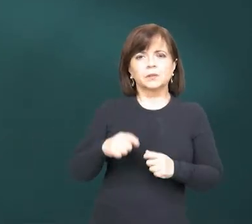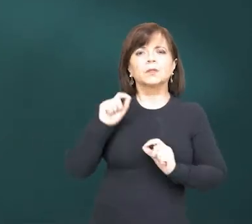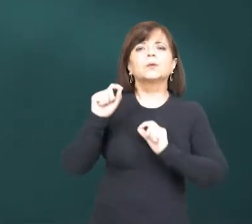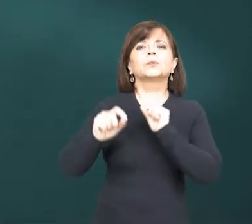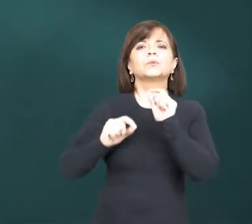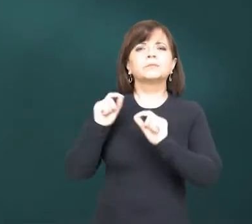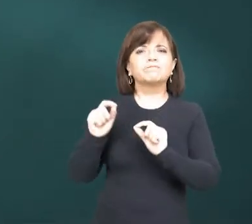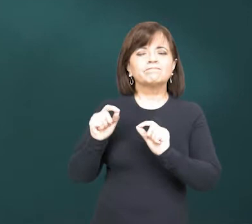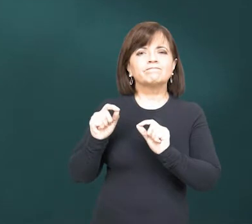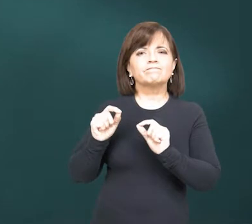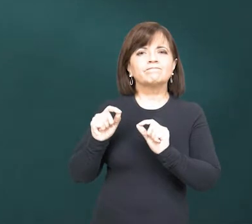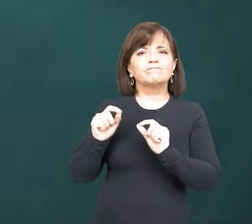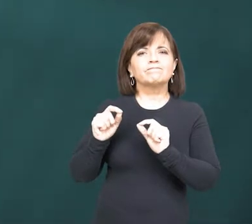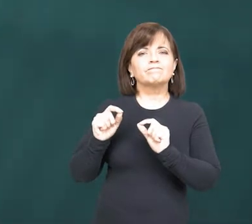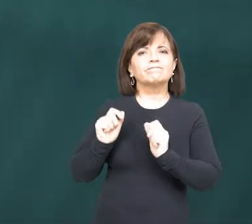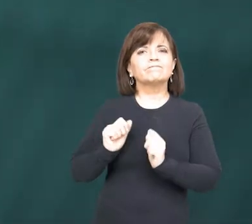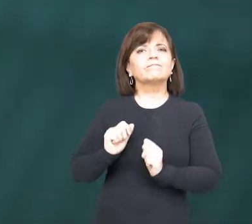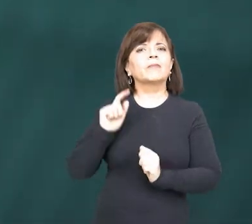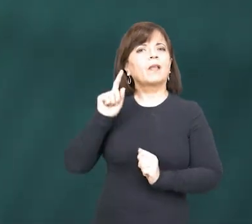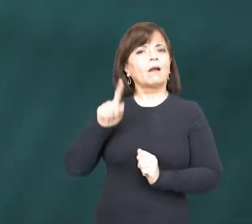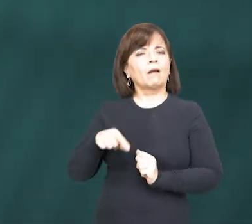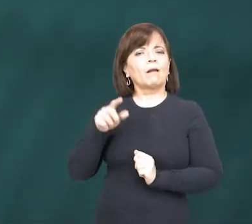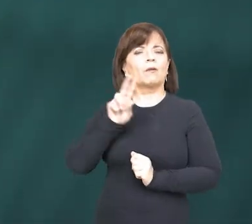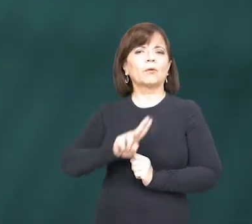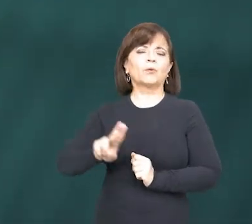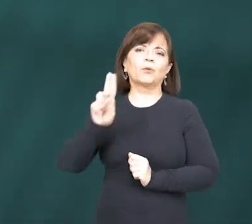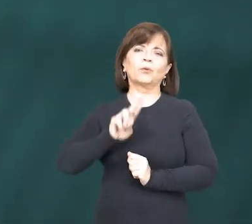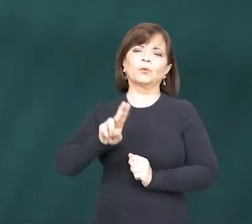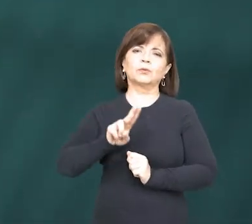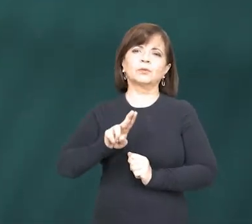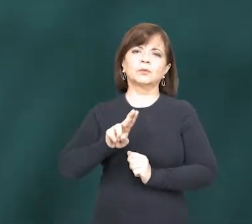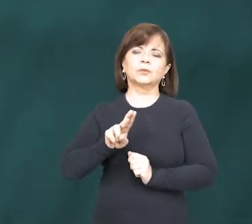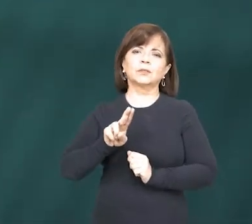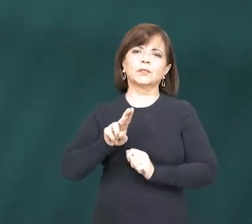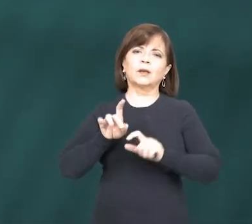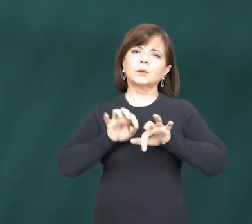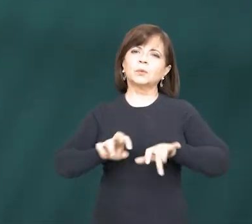foi que eu usava a máquina de escrever.